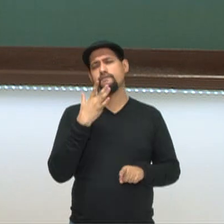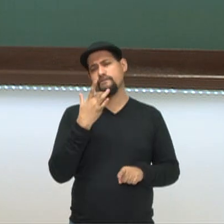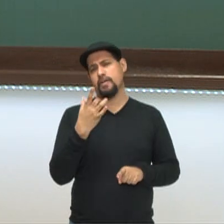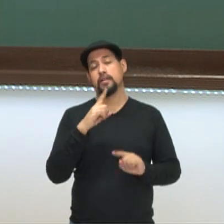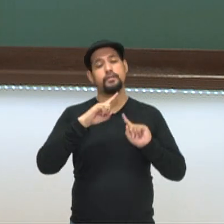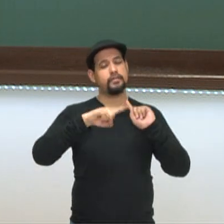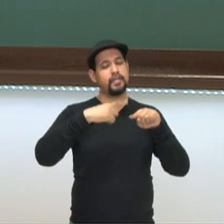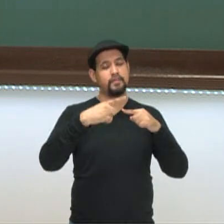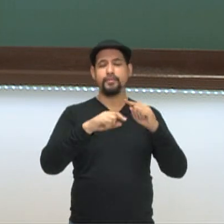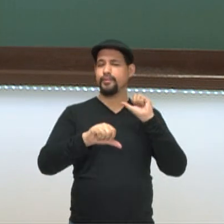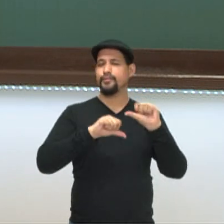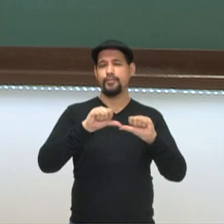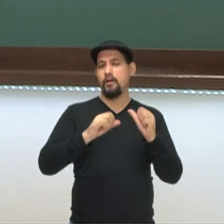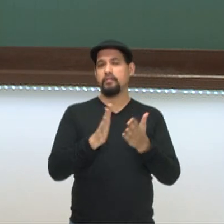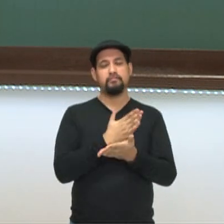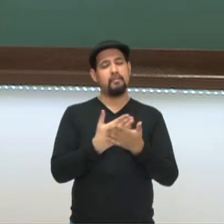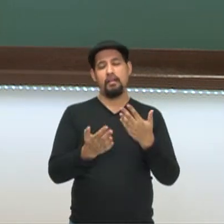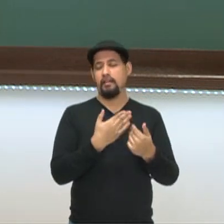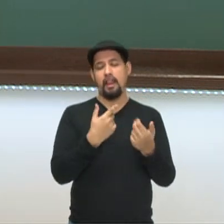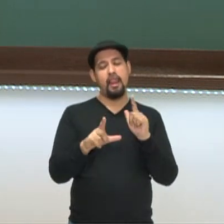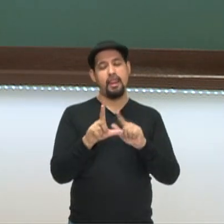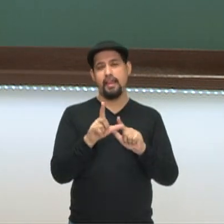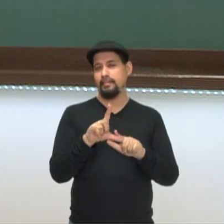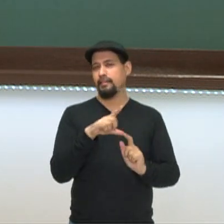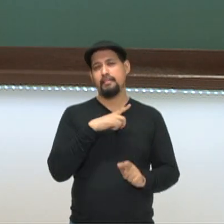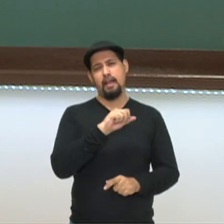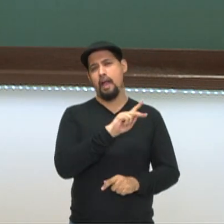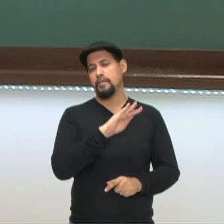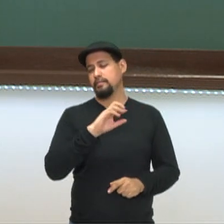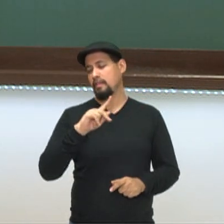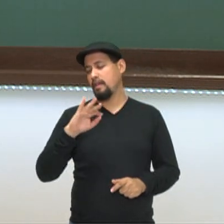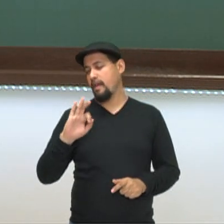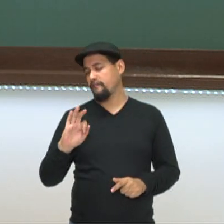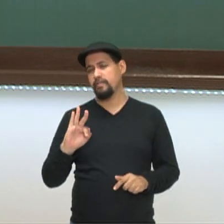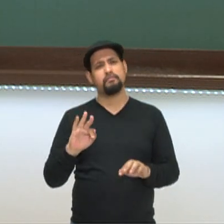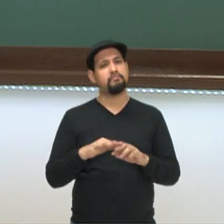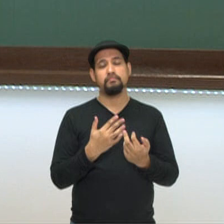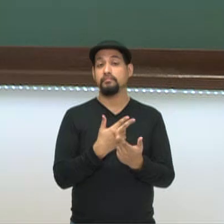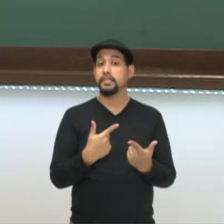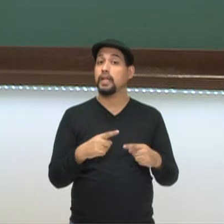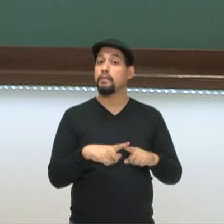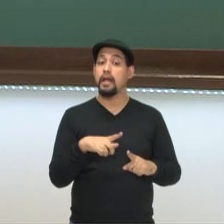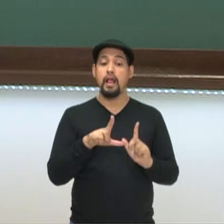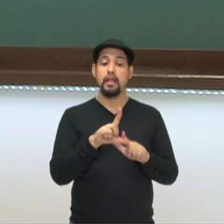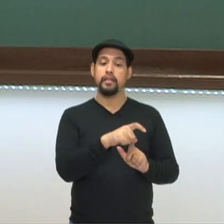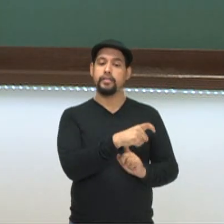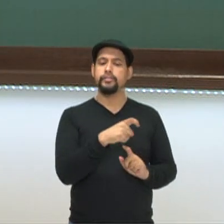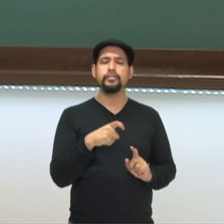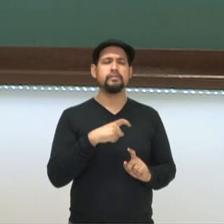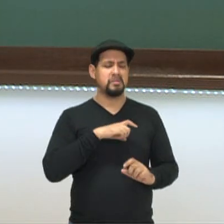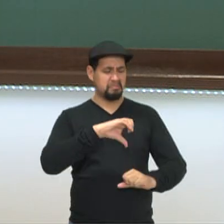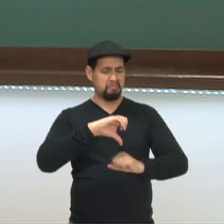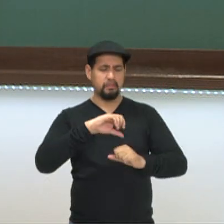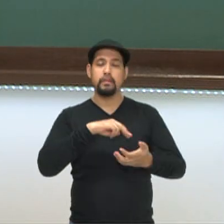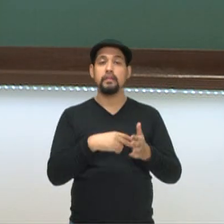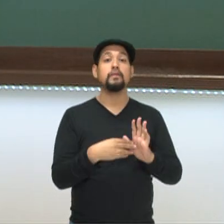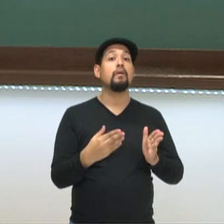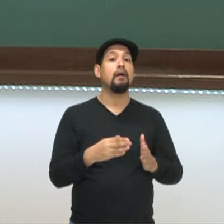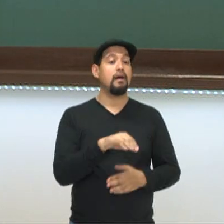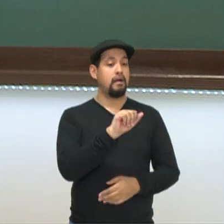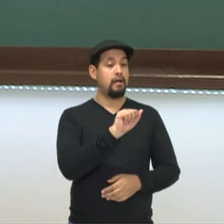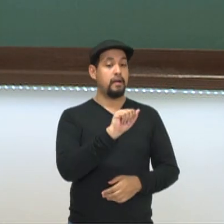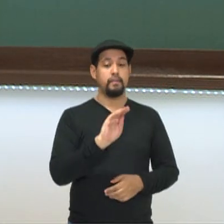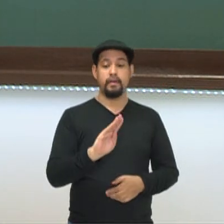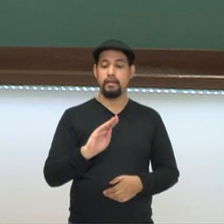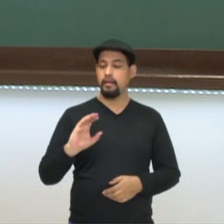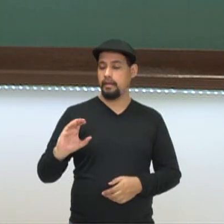mais fácil depois a gente troca por qualquer outra letra do alfabeto então usando a letra x como incógnita eu já tenho os coeficientes A